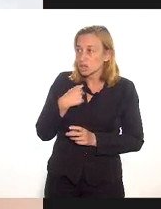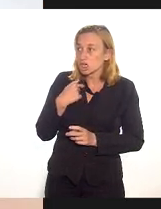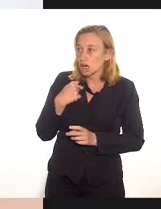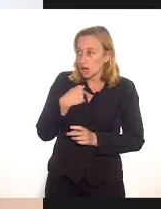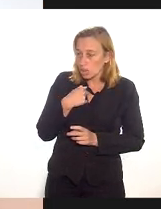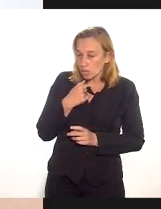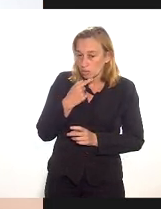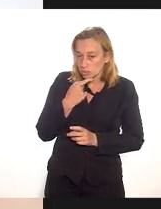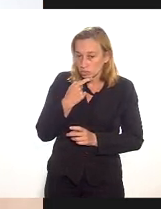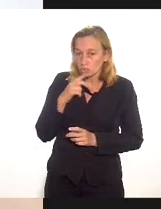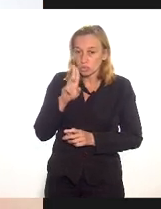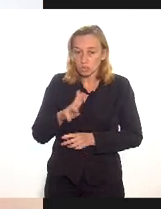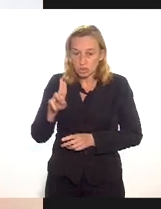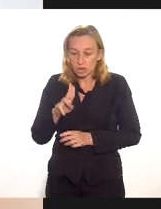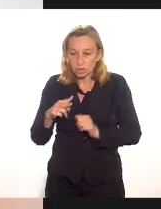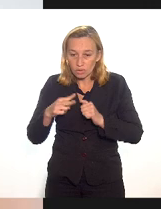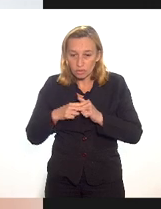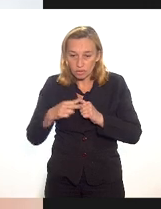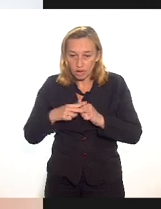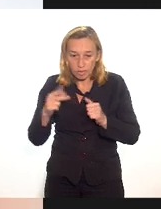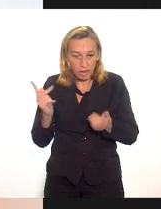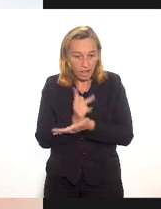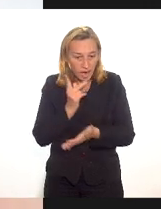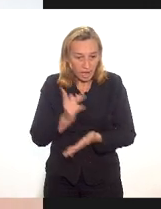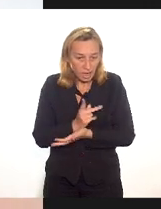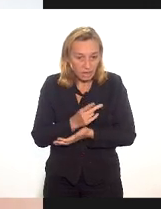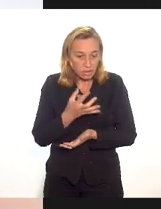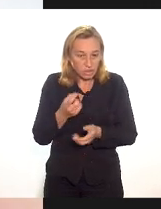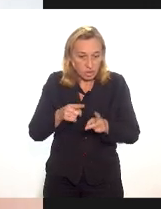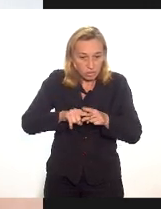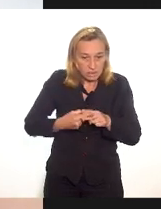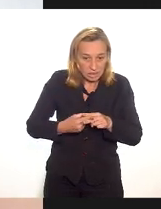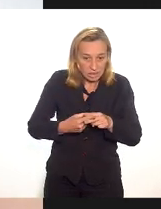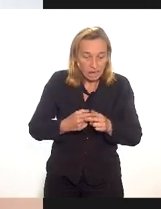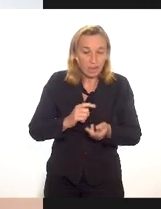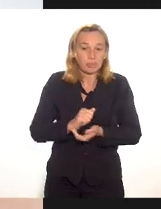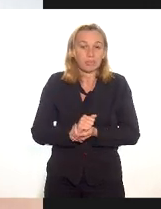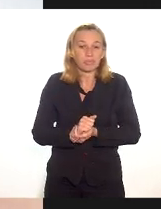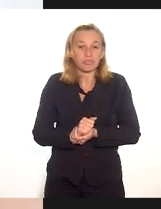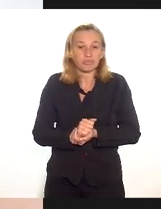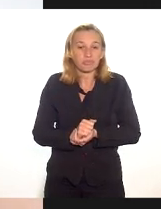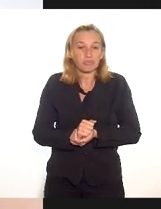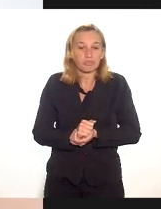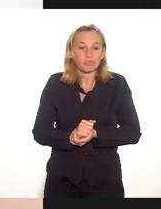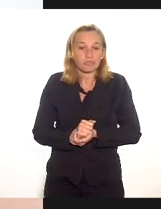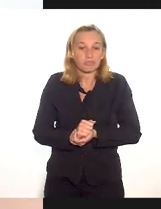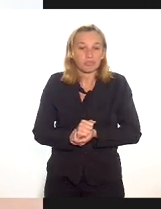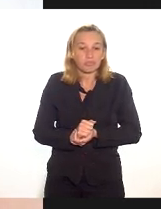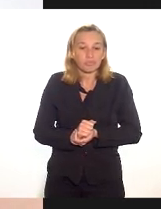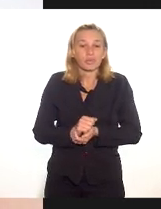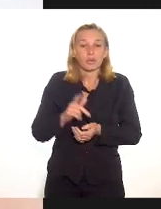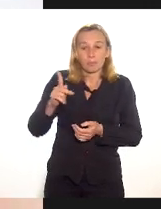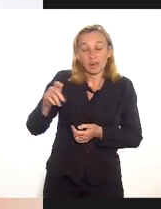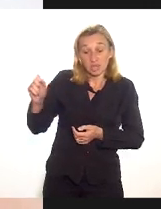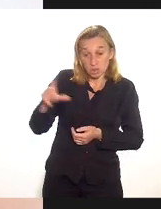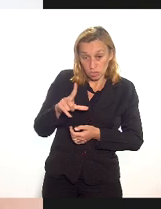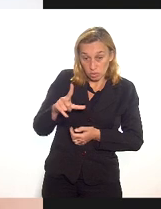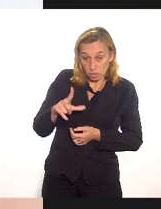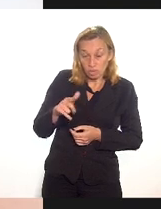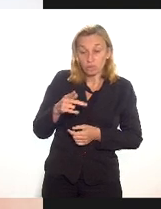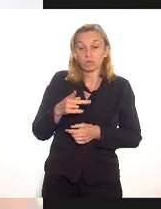eu usei o verbo errado, então gostaria de fazer a correção. Digo que tanto o PSOL, Partido